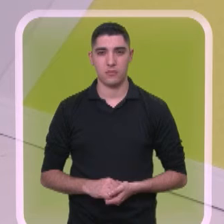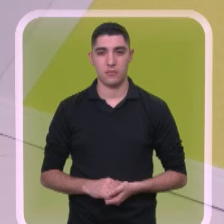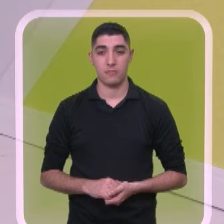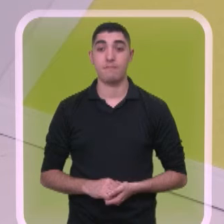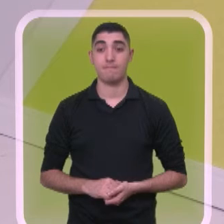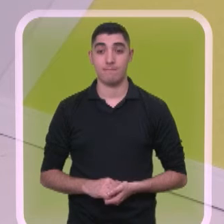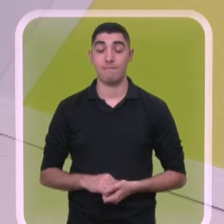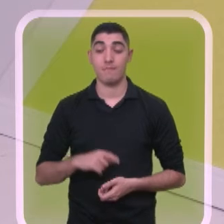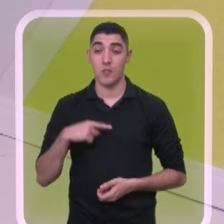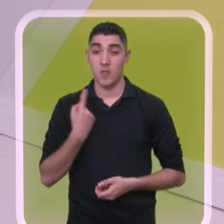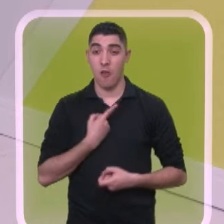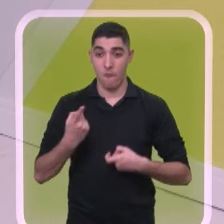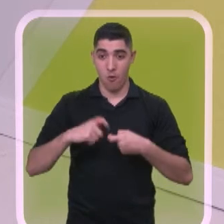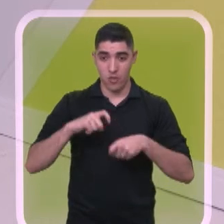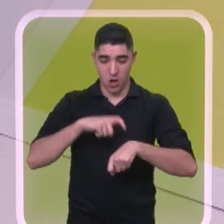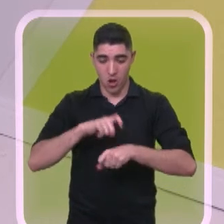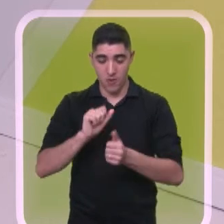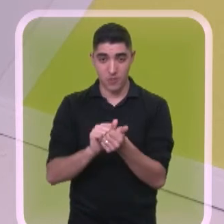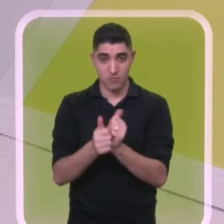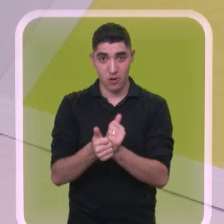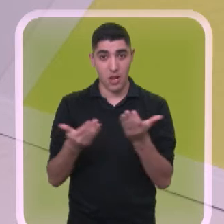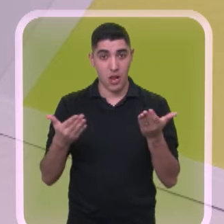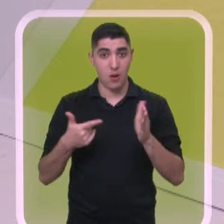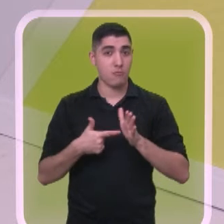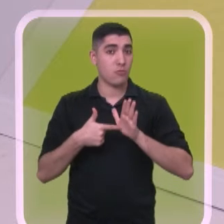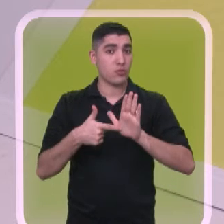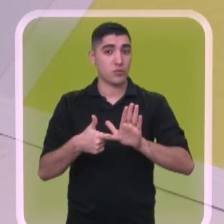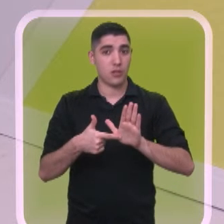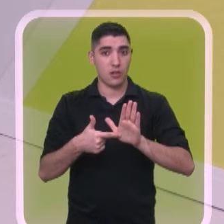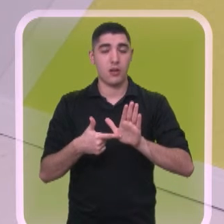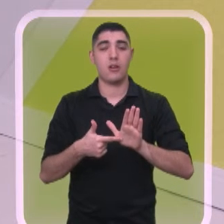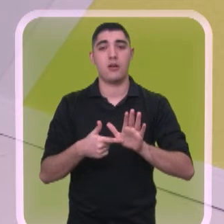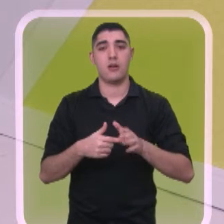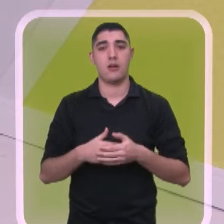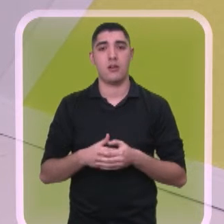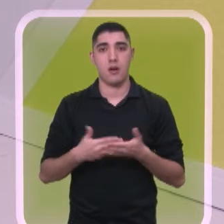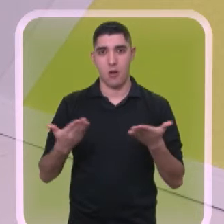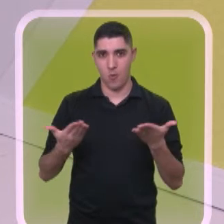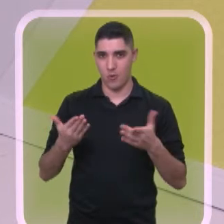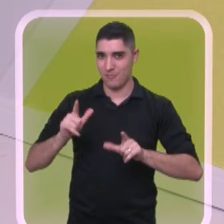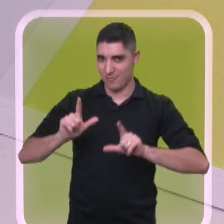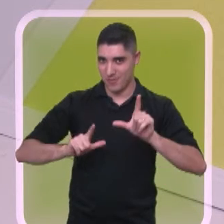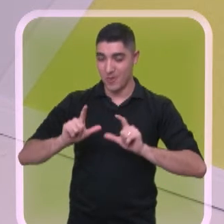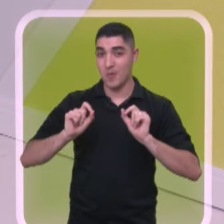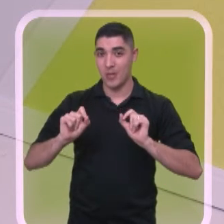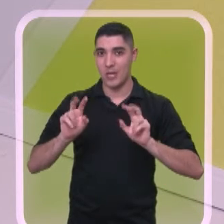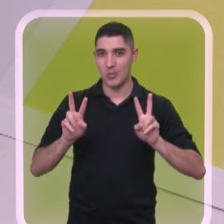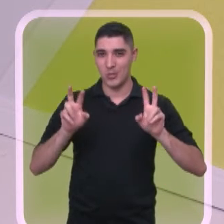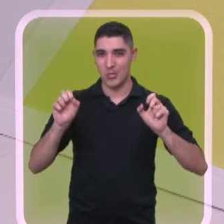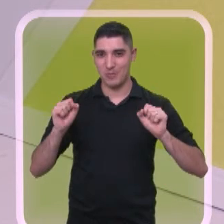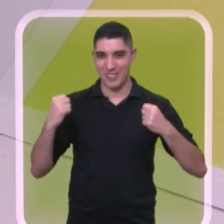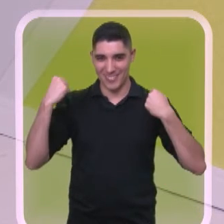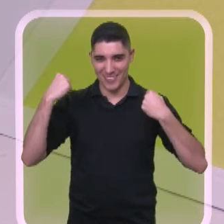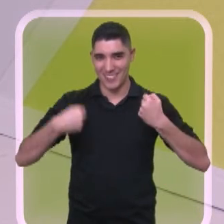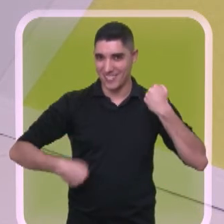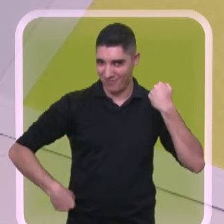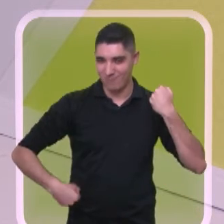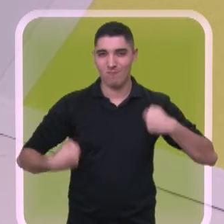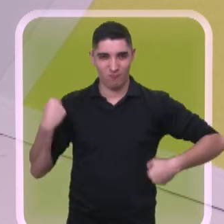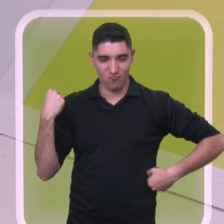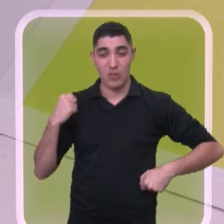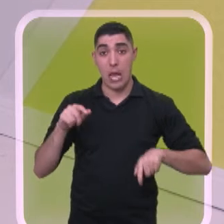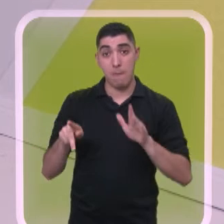Muito bem, estamos de volta com a Hora do Esporte, agora para falar no nosso programa de fisiculturismo, quase, hein, Brunão? Uma